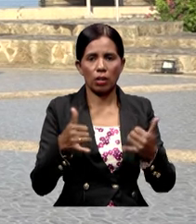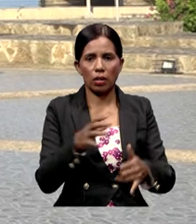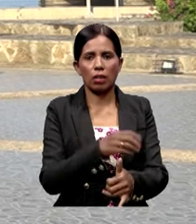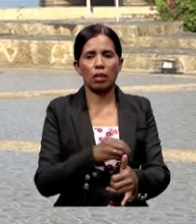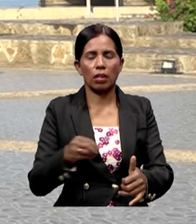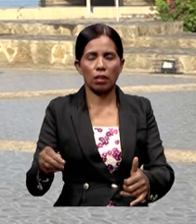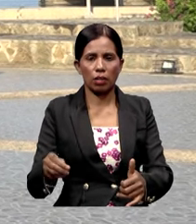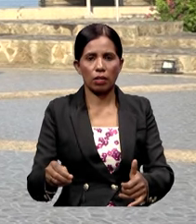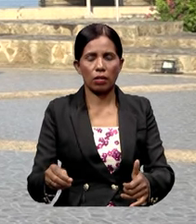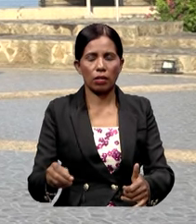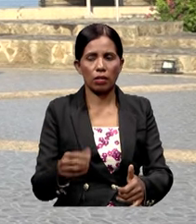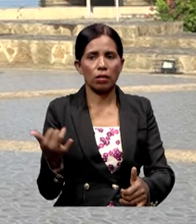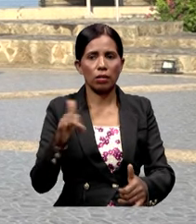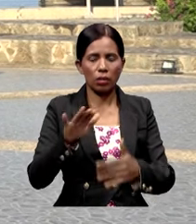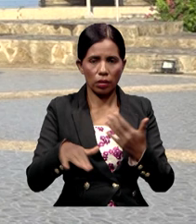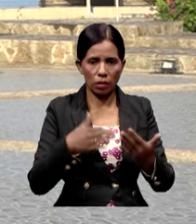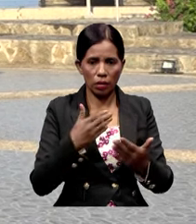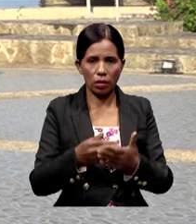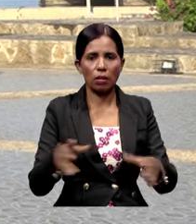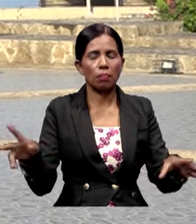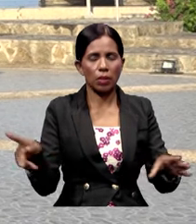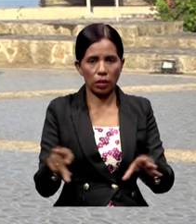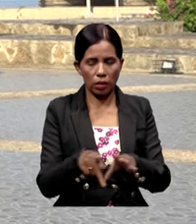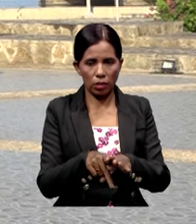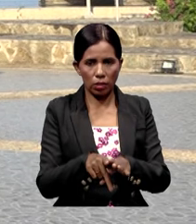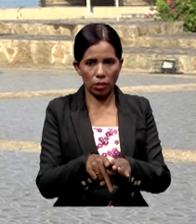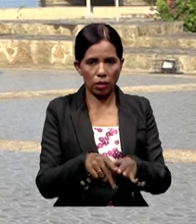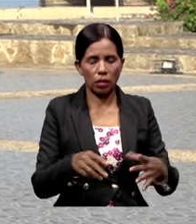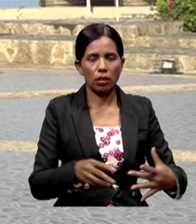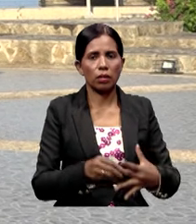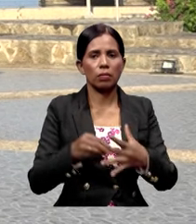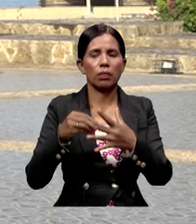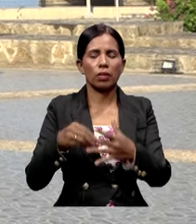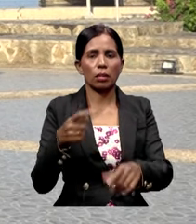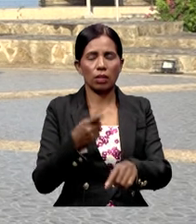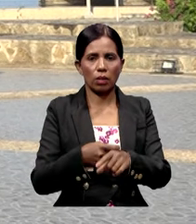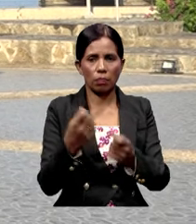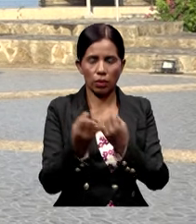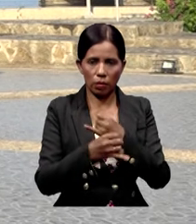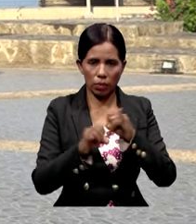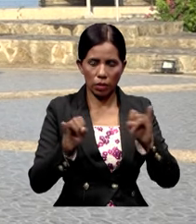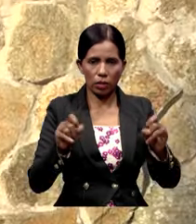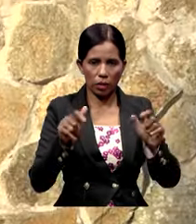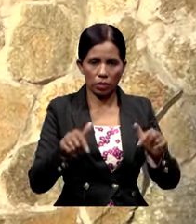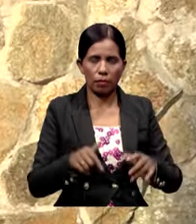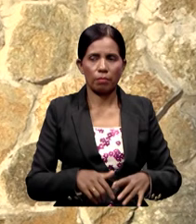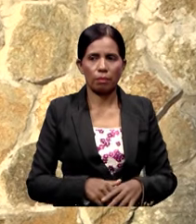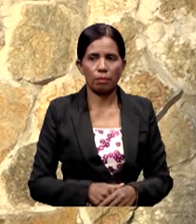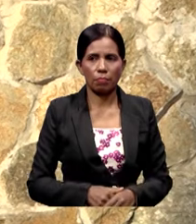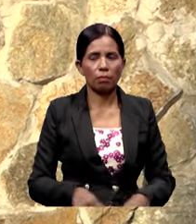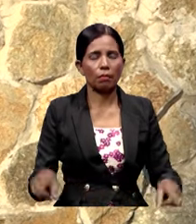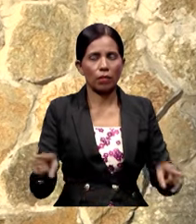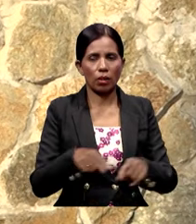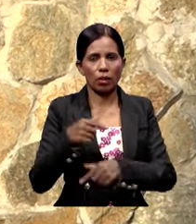luta nebe ho sir hotu durante ne participa ona liliu iha tempo ukung rasikang irane hanesan